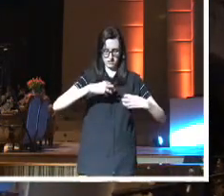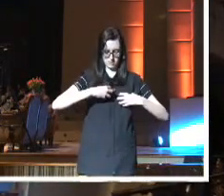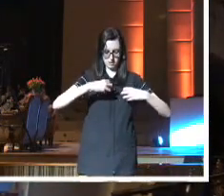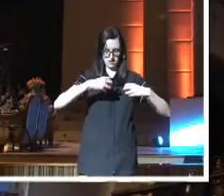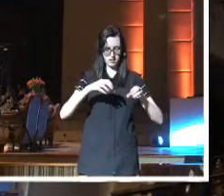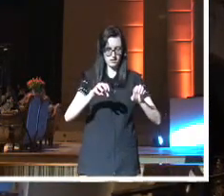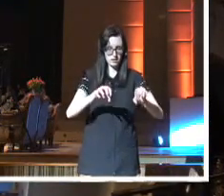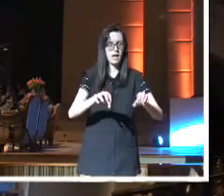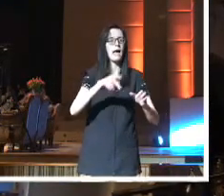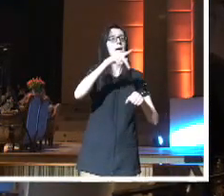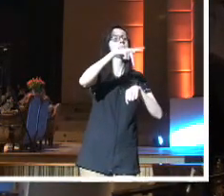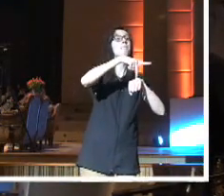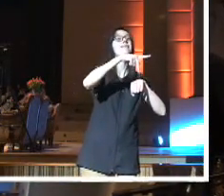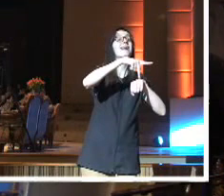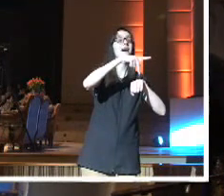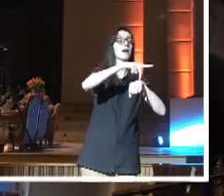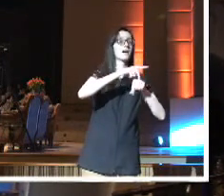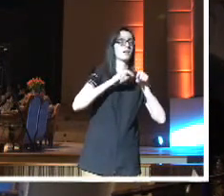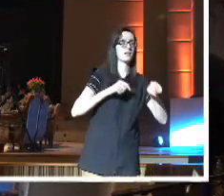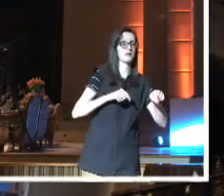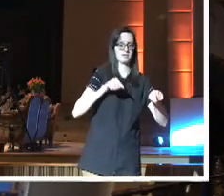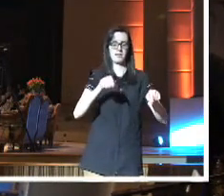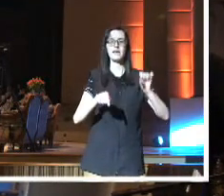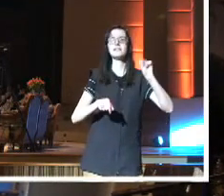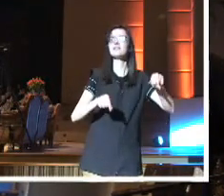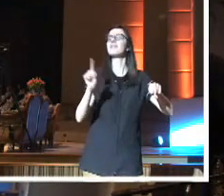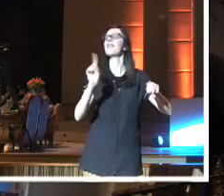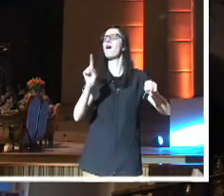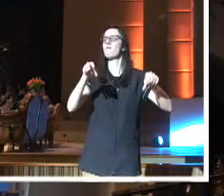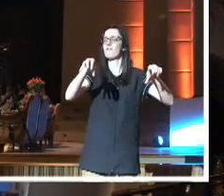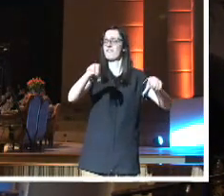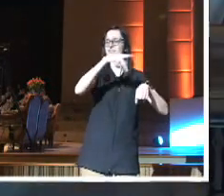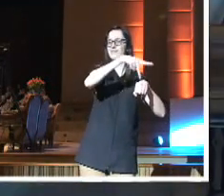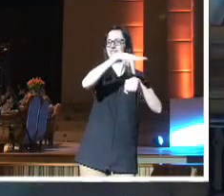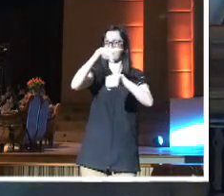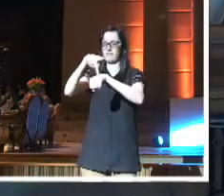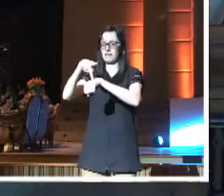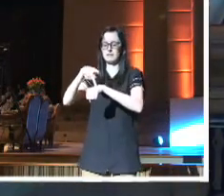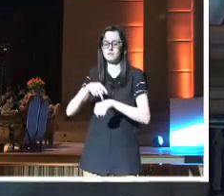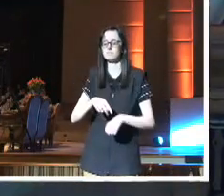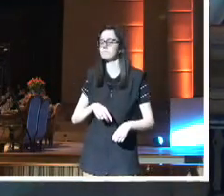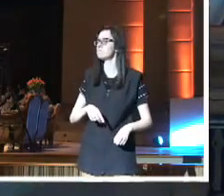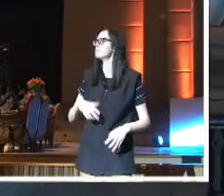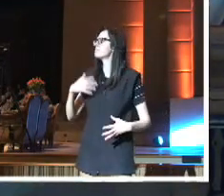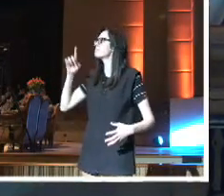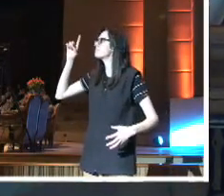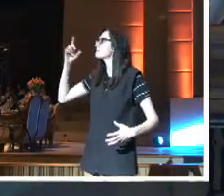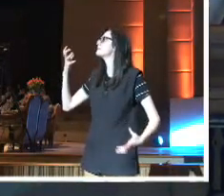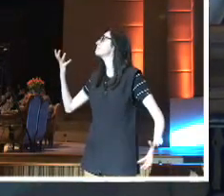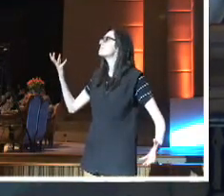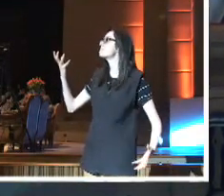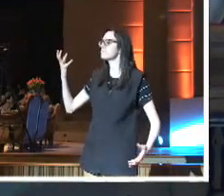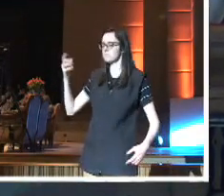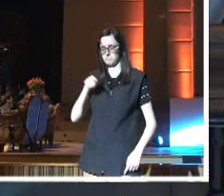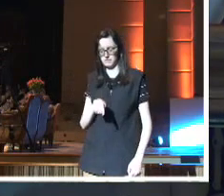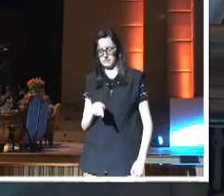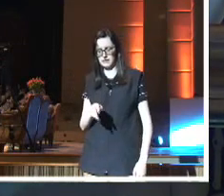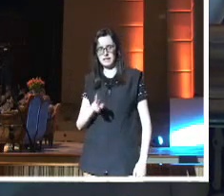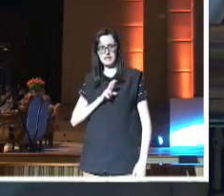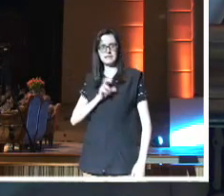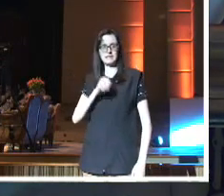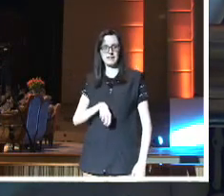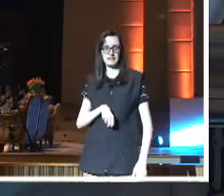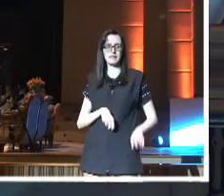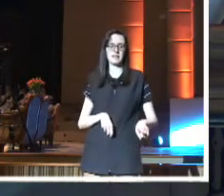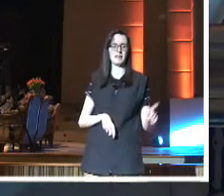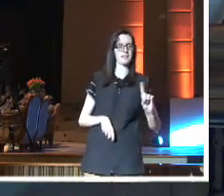saber, faço ou não faço? Primeiro passo, segundo passo, o que é, assim por diante. E ele disse: agora ninguém me segura, porque